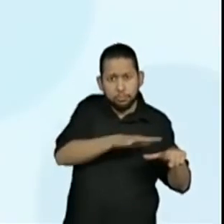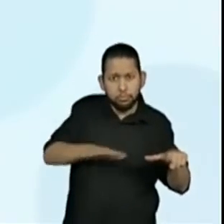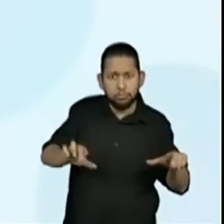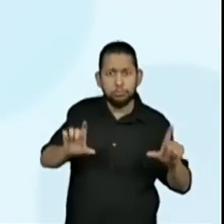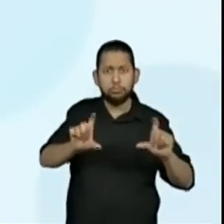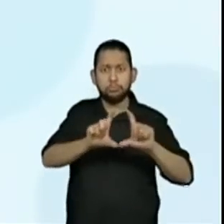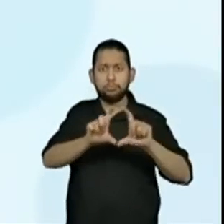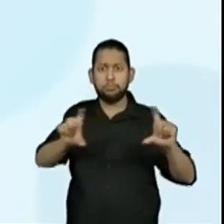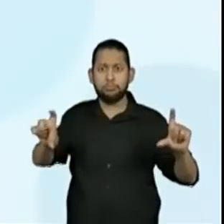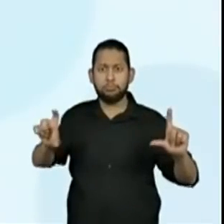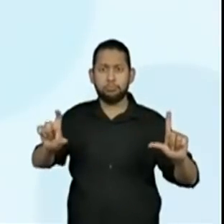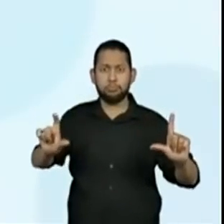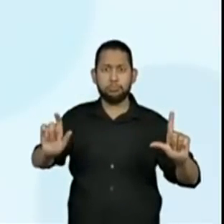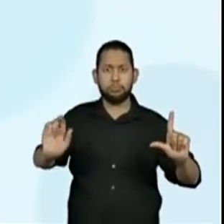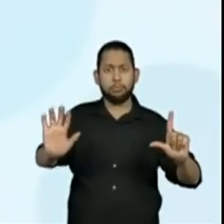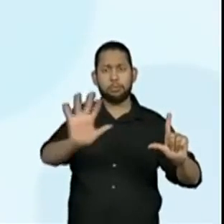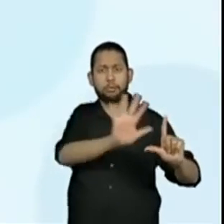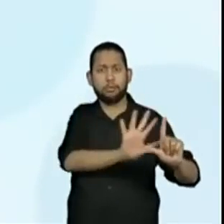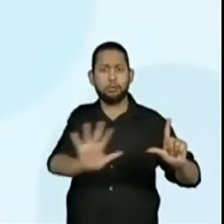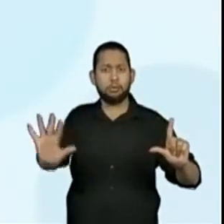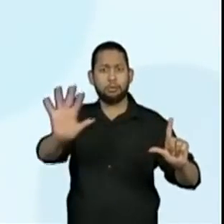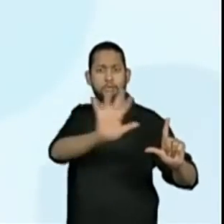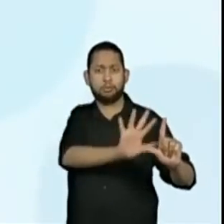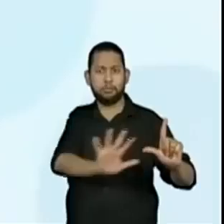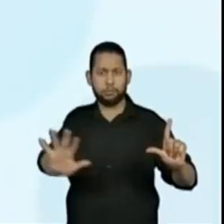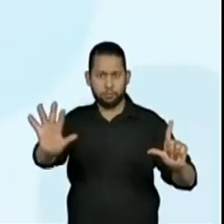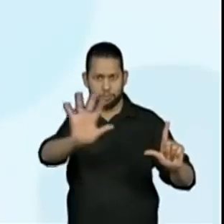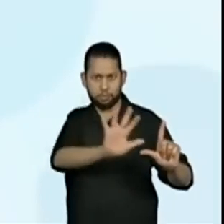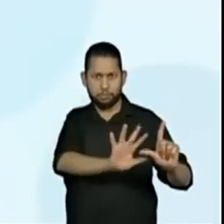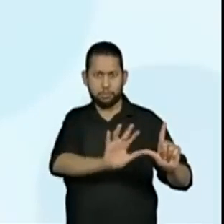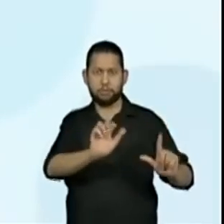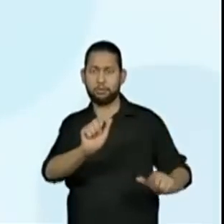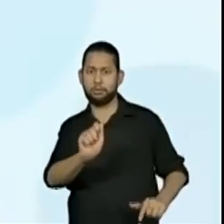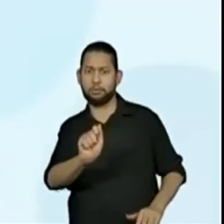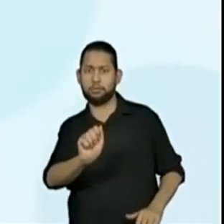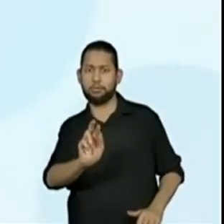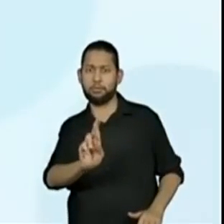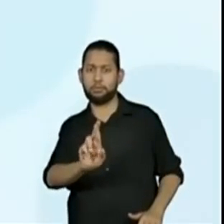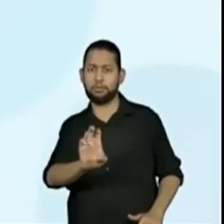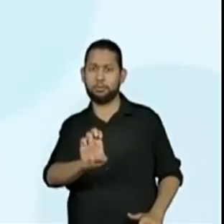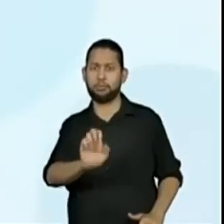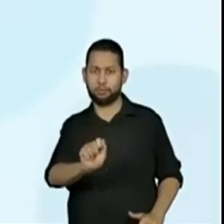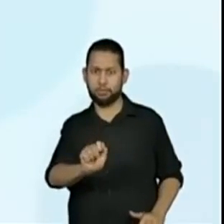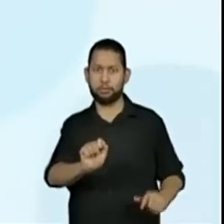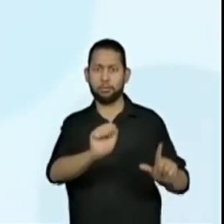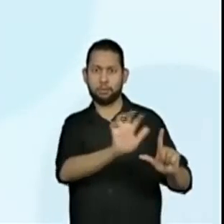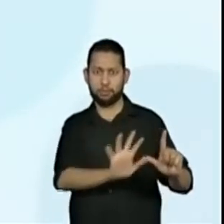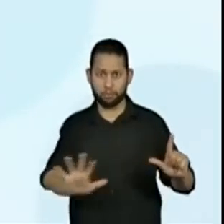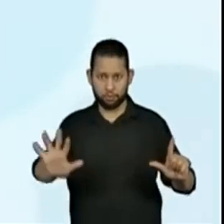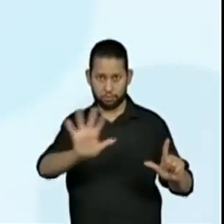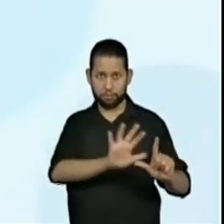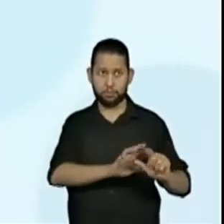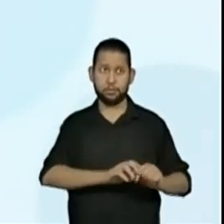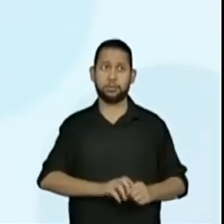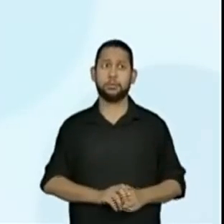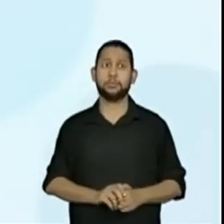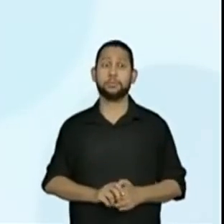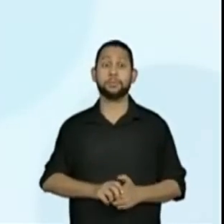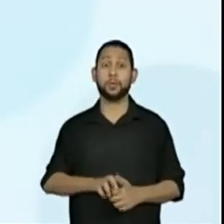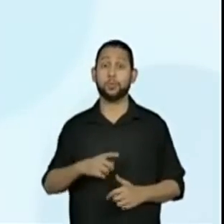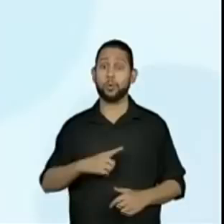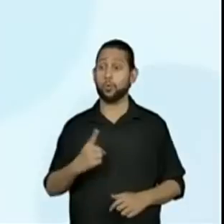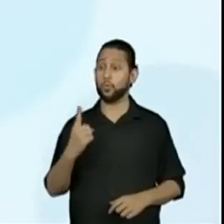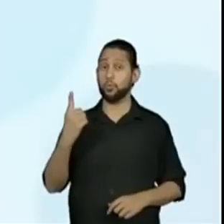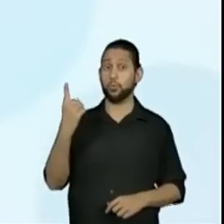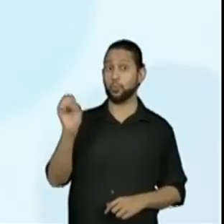eu tenho essa medida vou pegar uma outra cor tenho essa medida que é